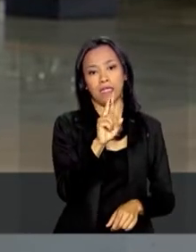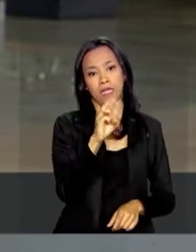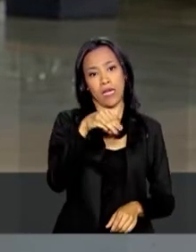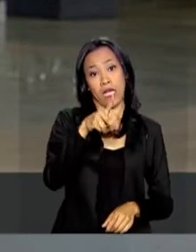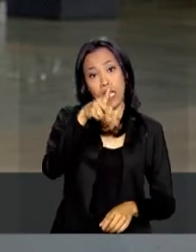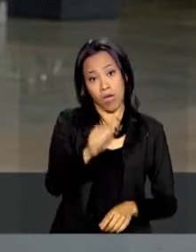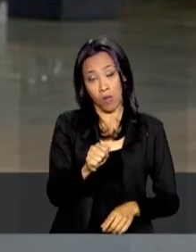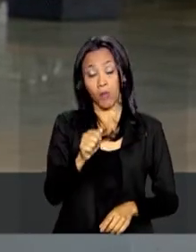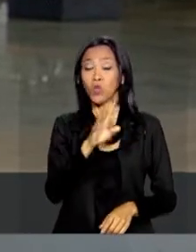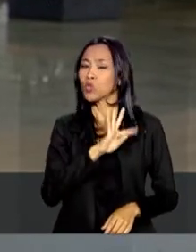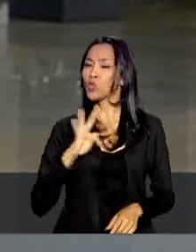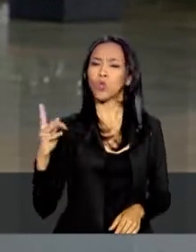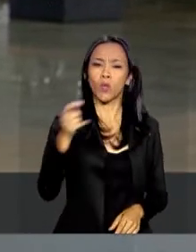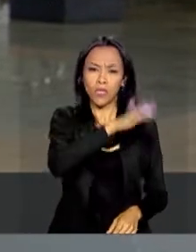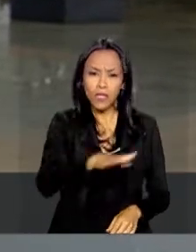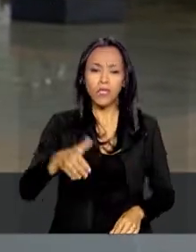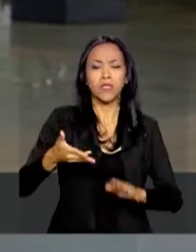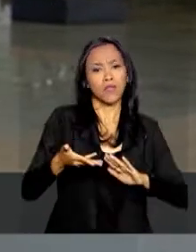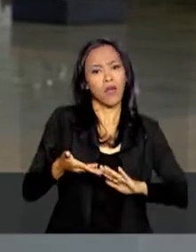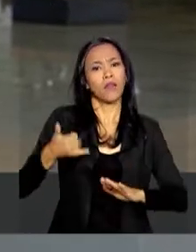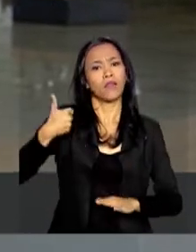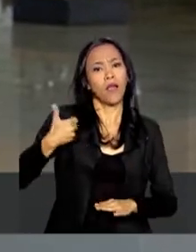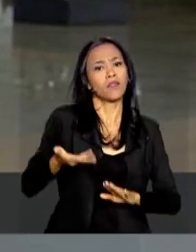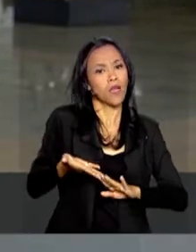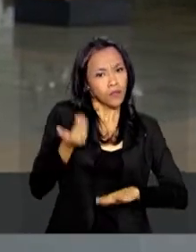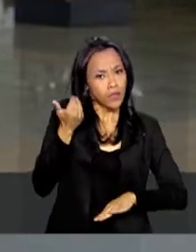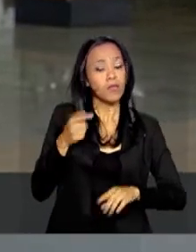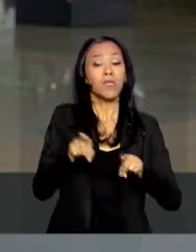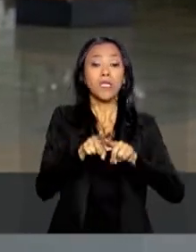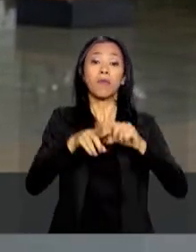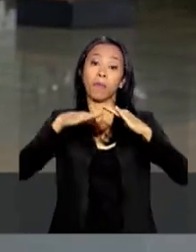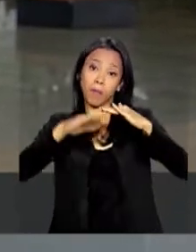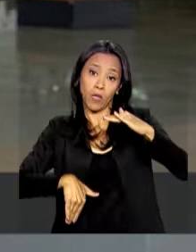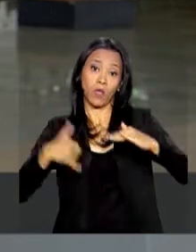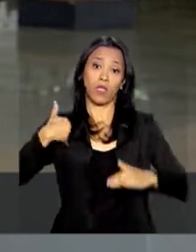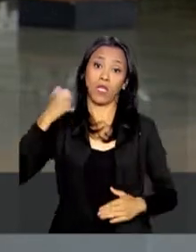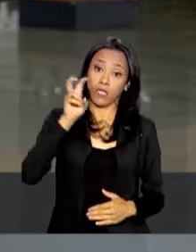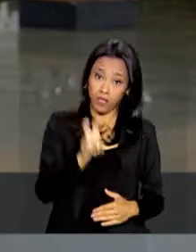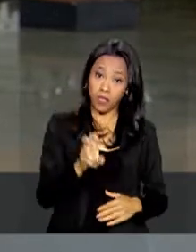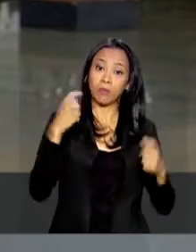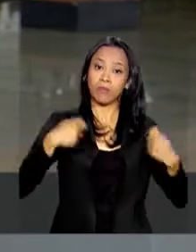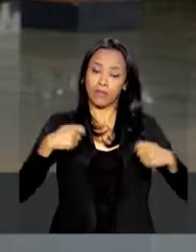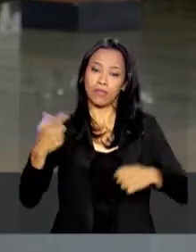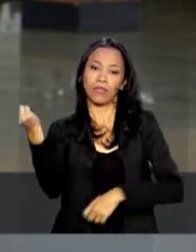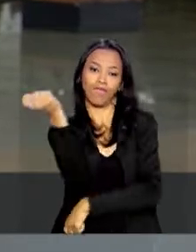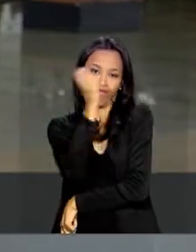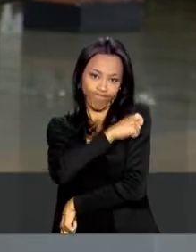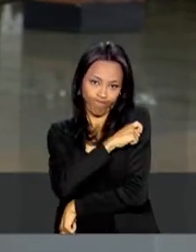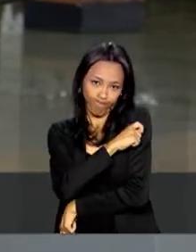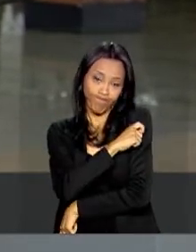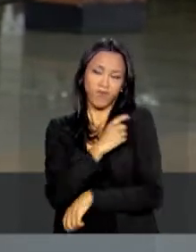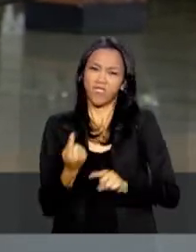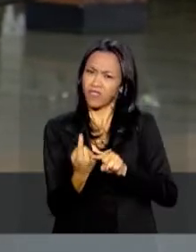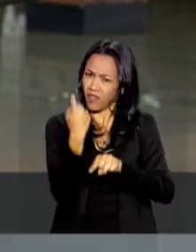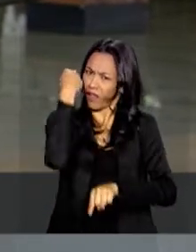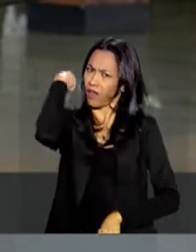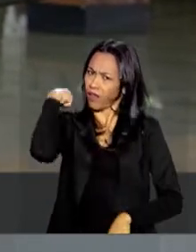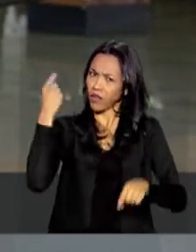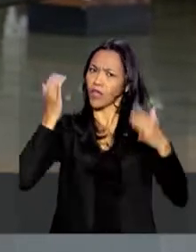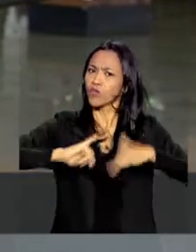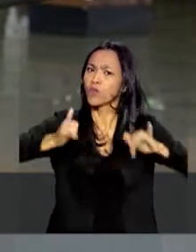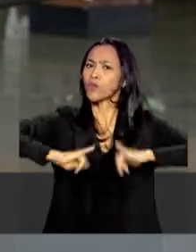maiores de um ano de idade e menores de cinco anos devem ser imunizadas desde o início da campanha